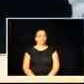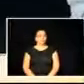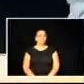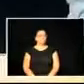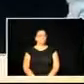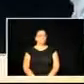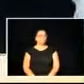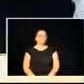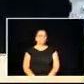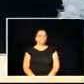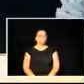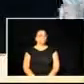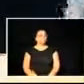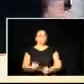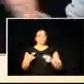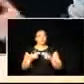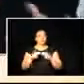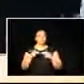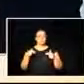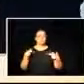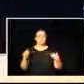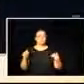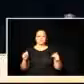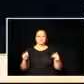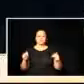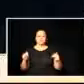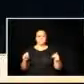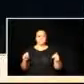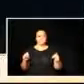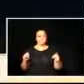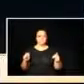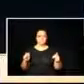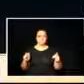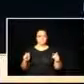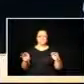alguns indícios de que